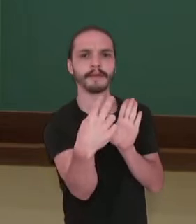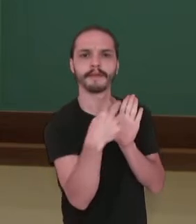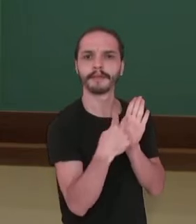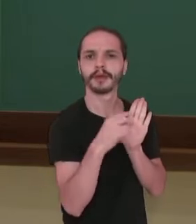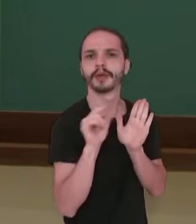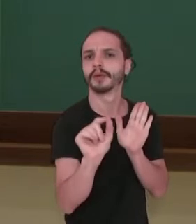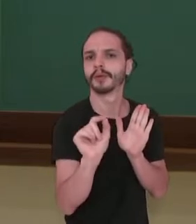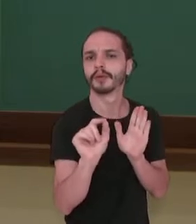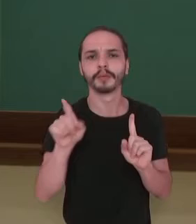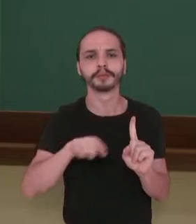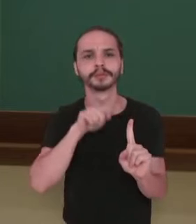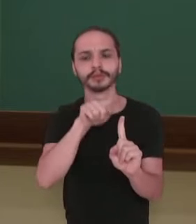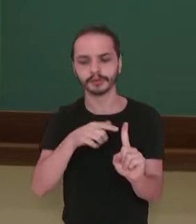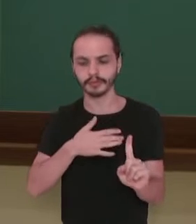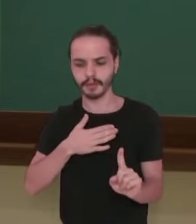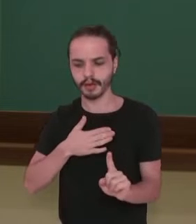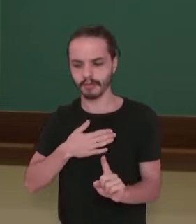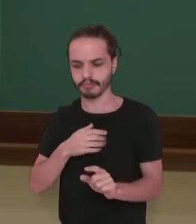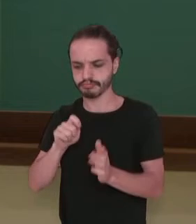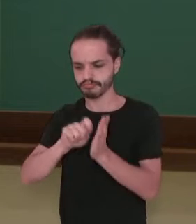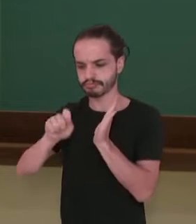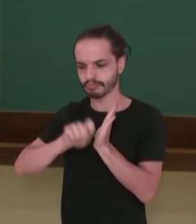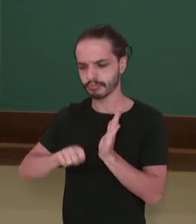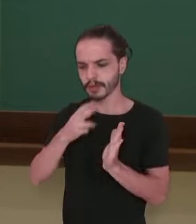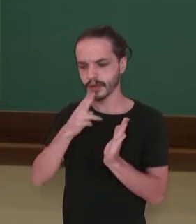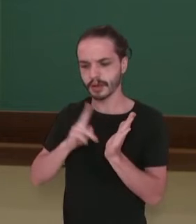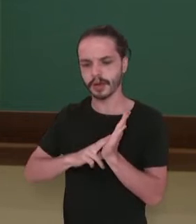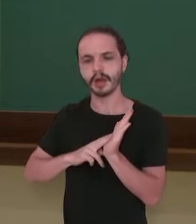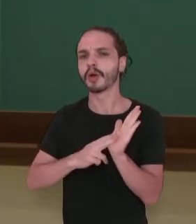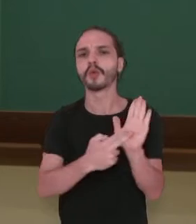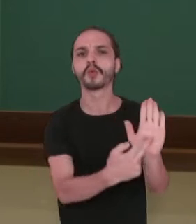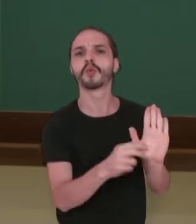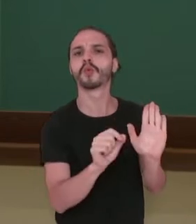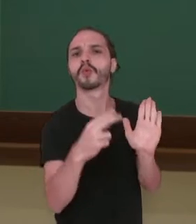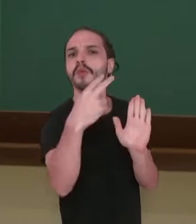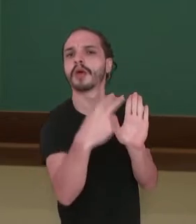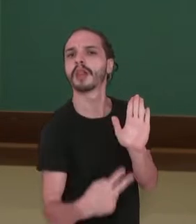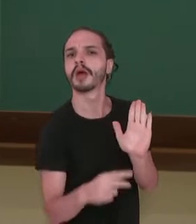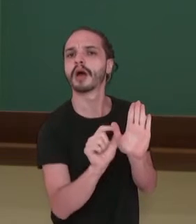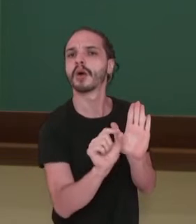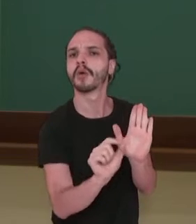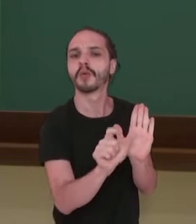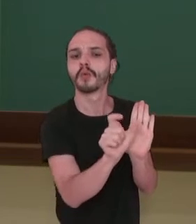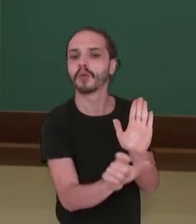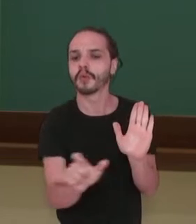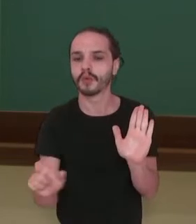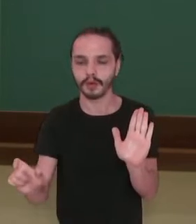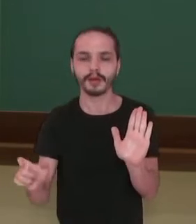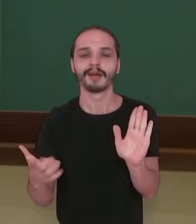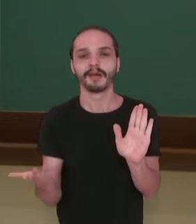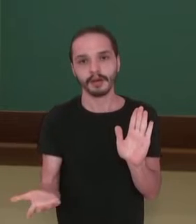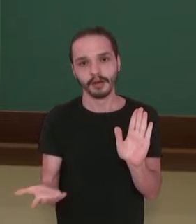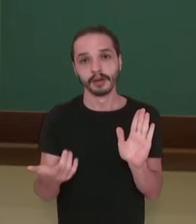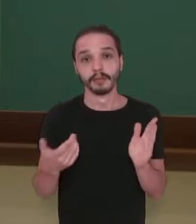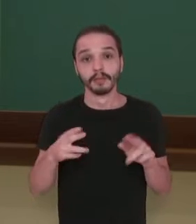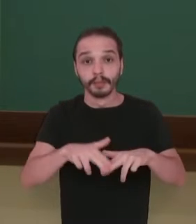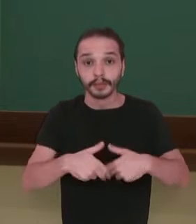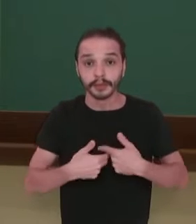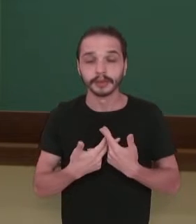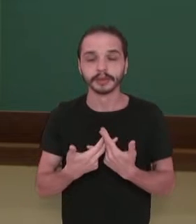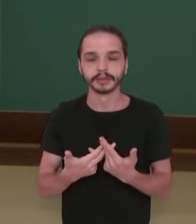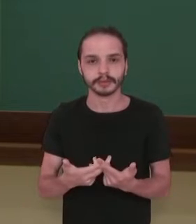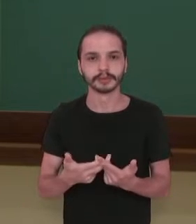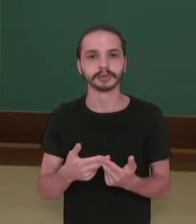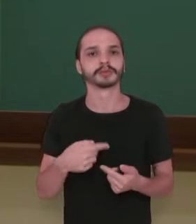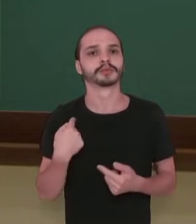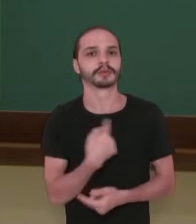a intencionalidade de quem escreve a carta, se pretende que lê, né? Ou se imagina que vá ler essa carta. Então, tendo em vista essas